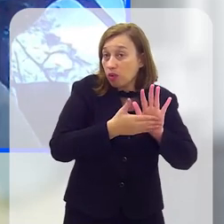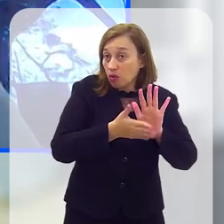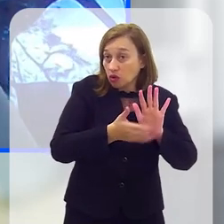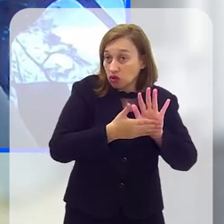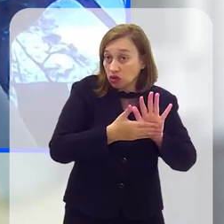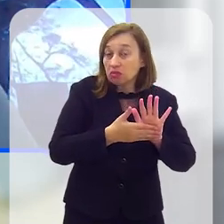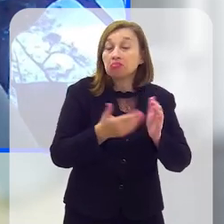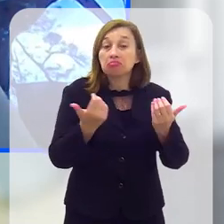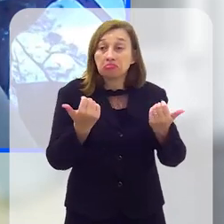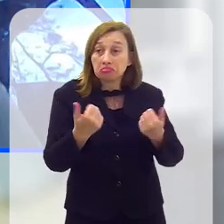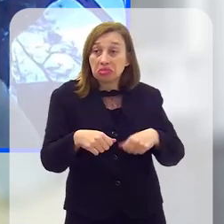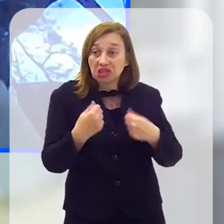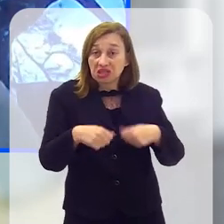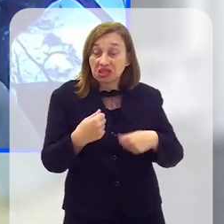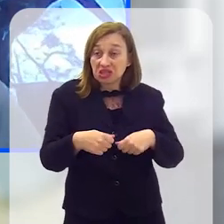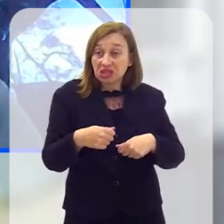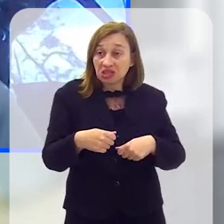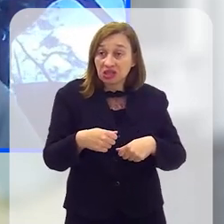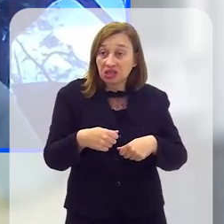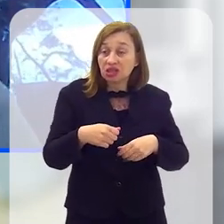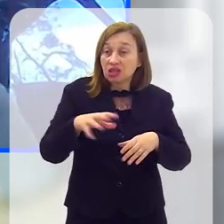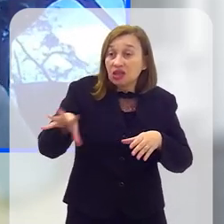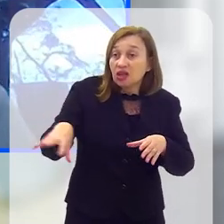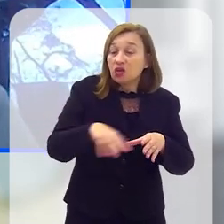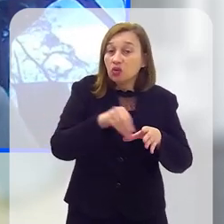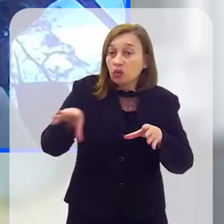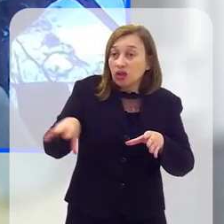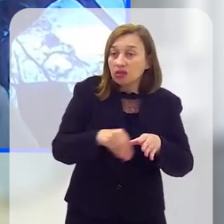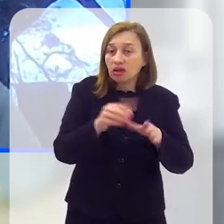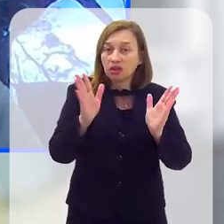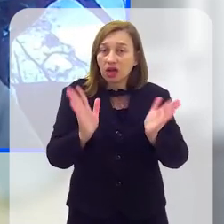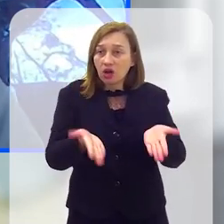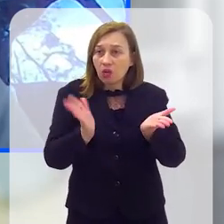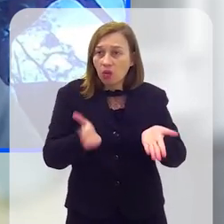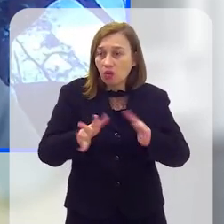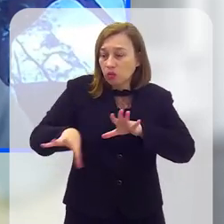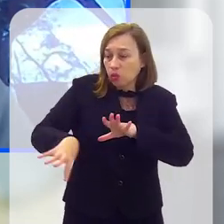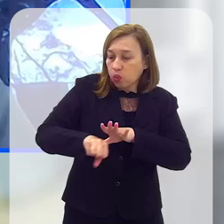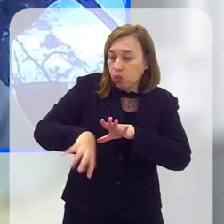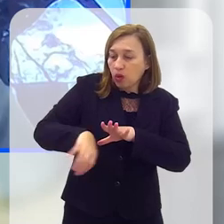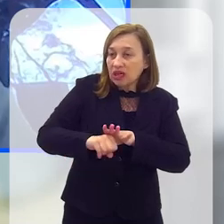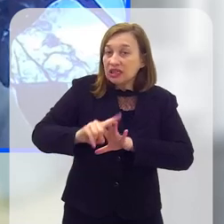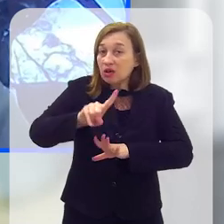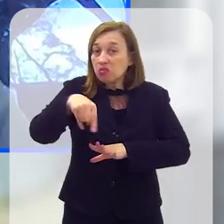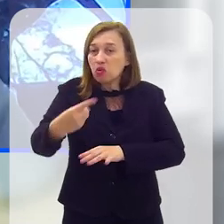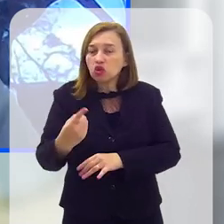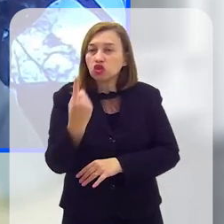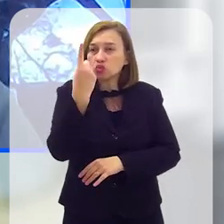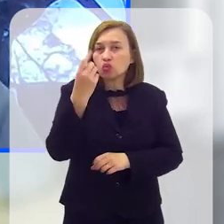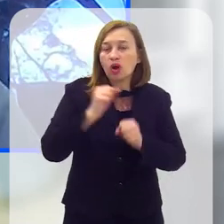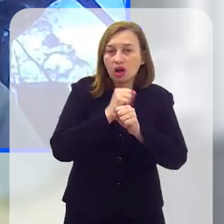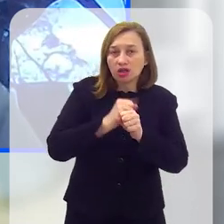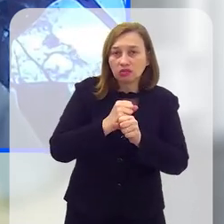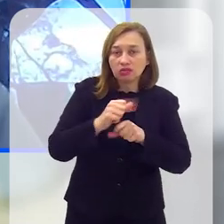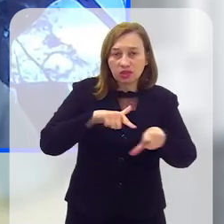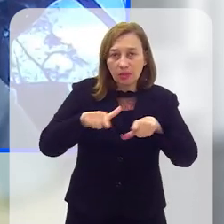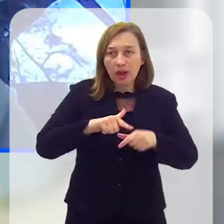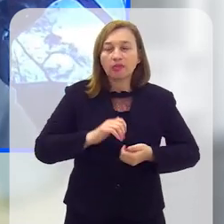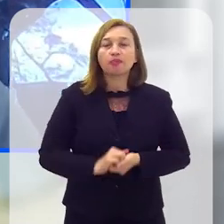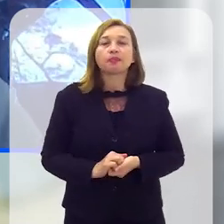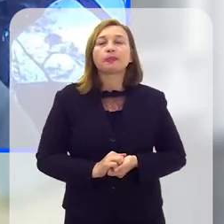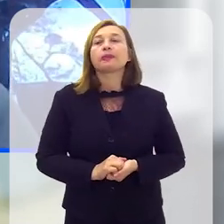eram as captações de tempo seco, que agora estão sendo até implementadas, licenciadas, após um ano aí já de